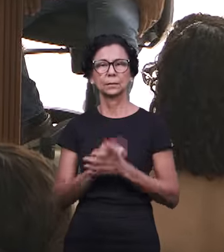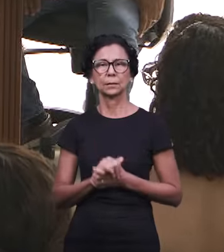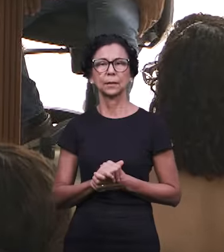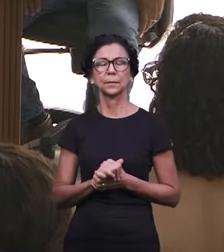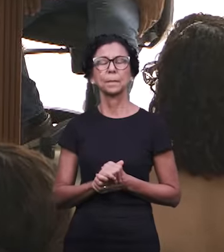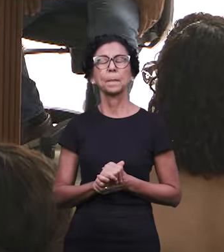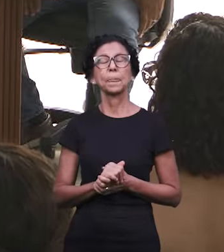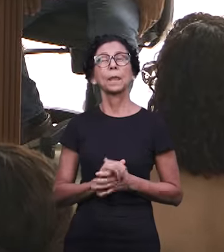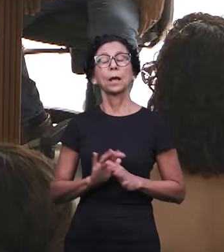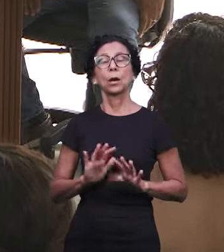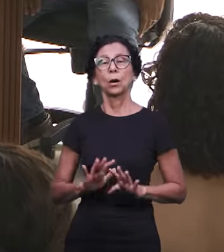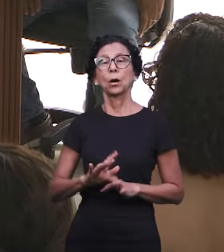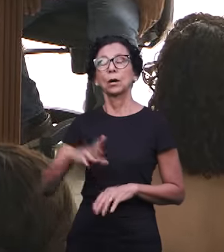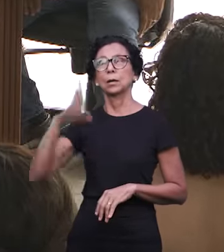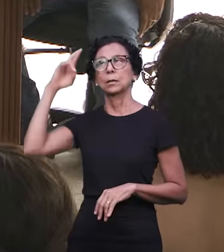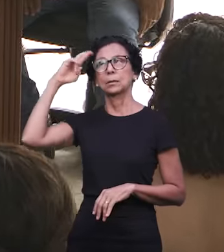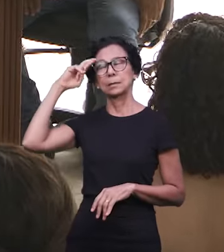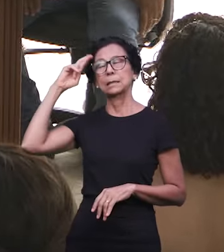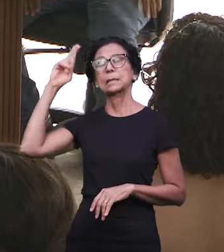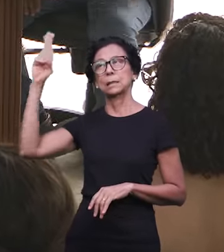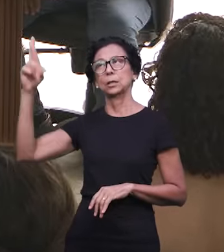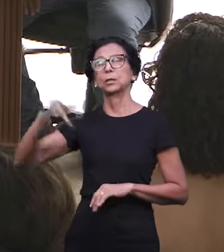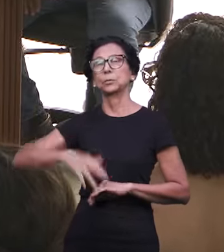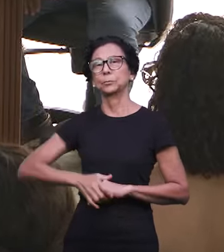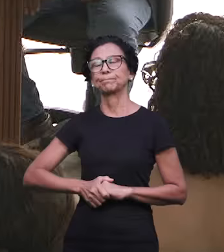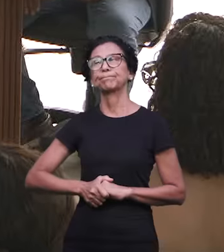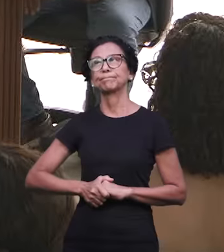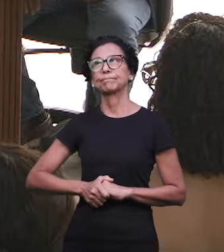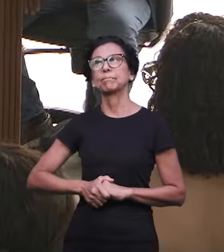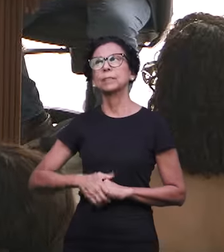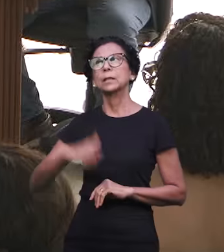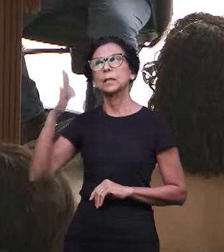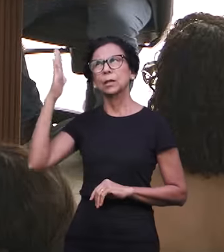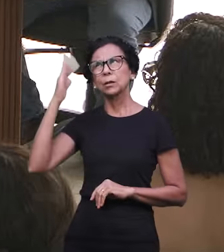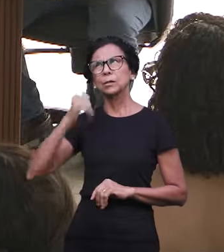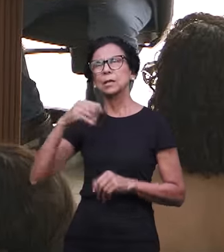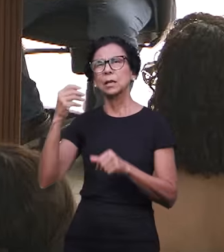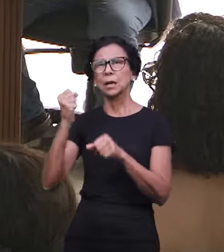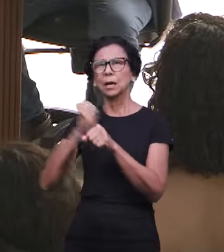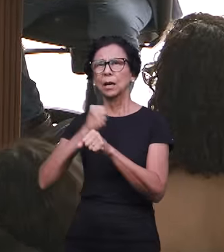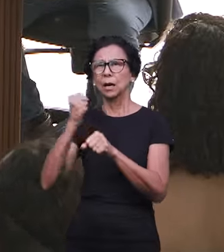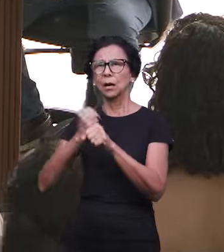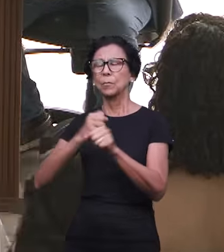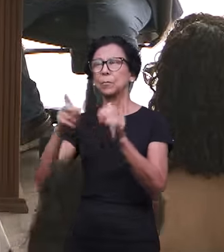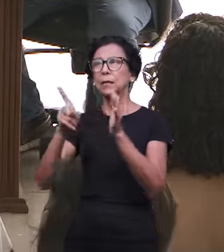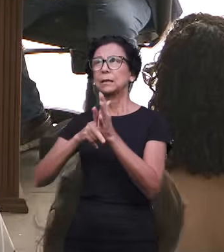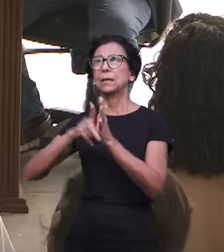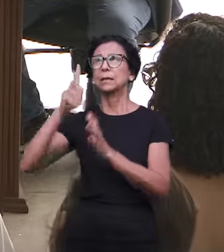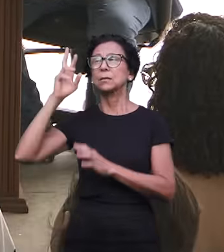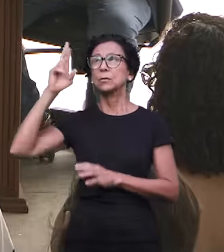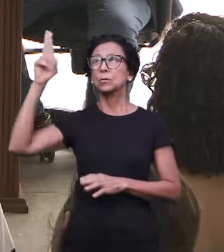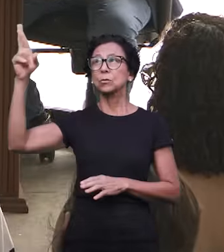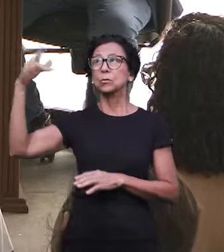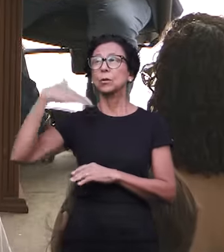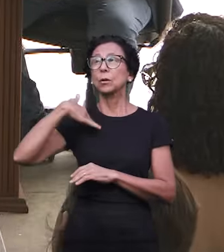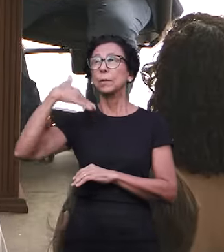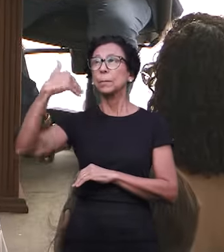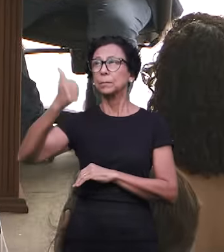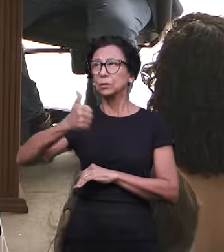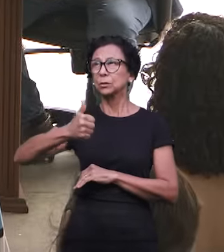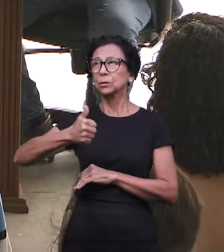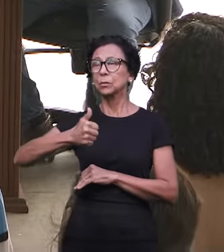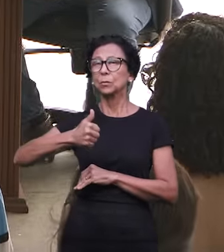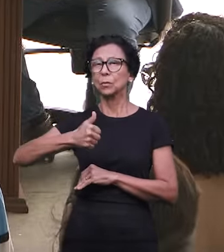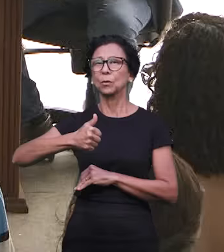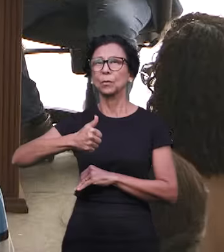escrita, ele diz assim: Senhor, eu sei que a obra é tua, e tu me chamaste para